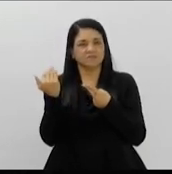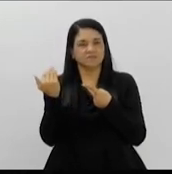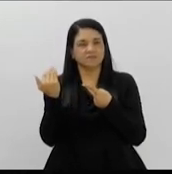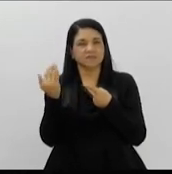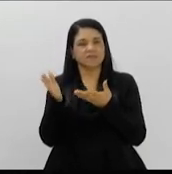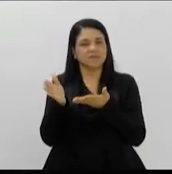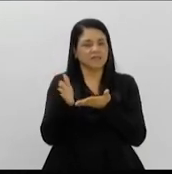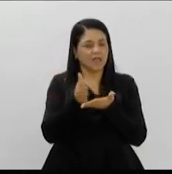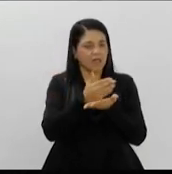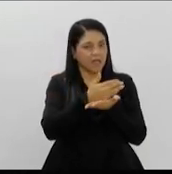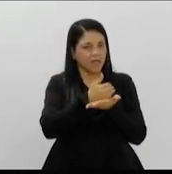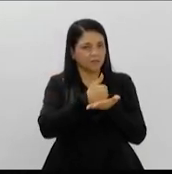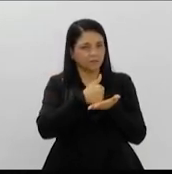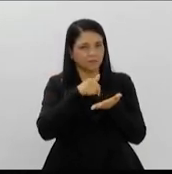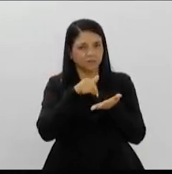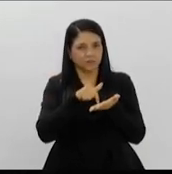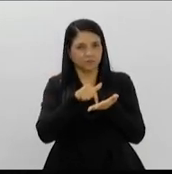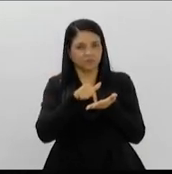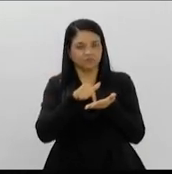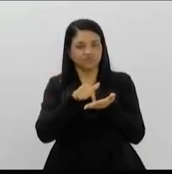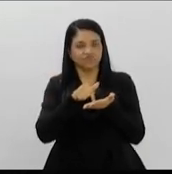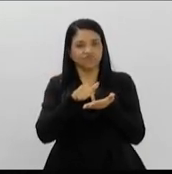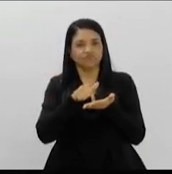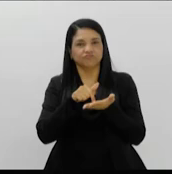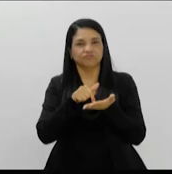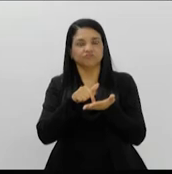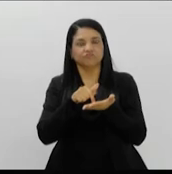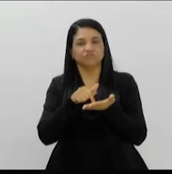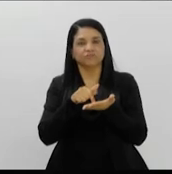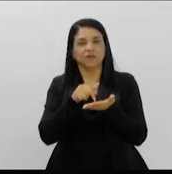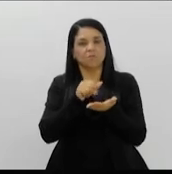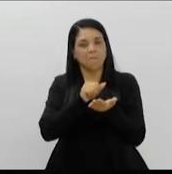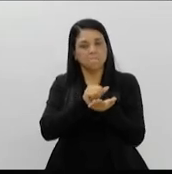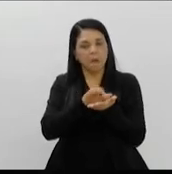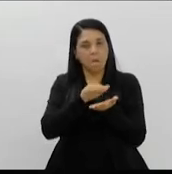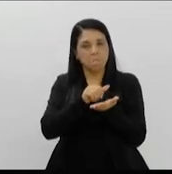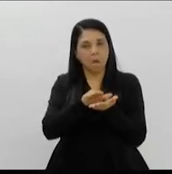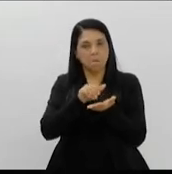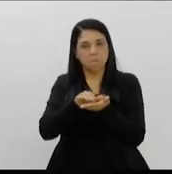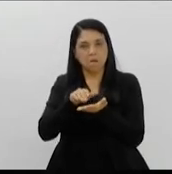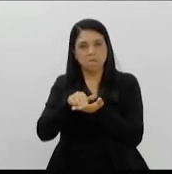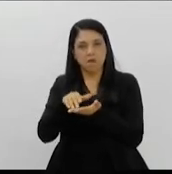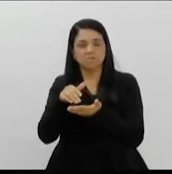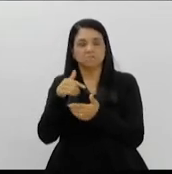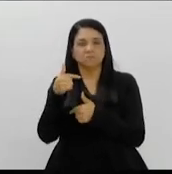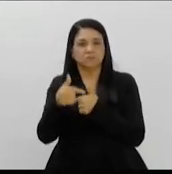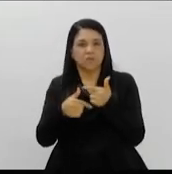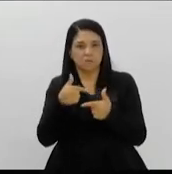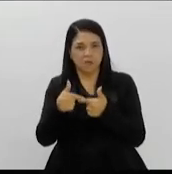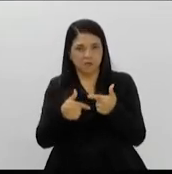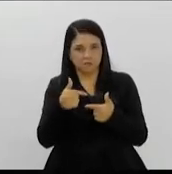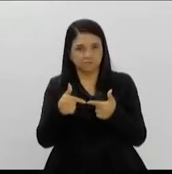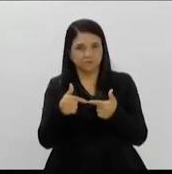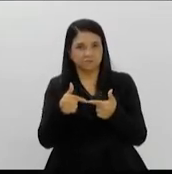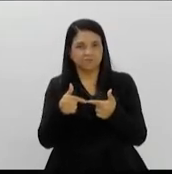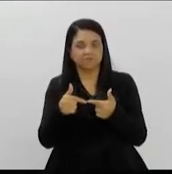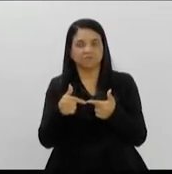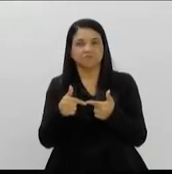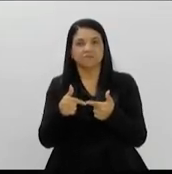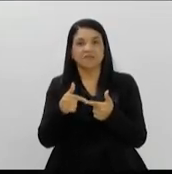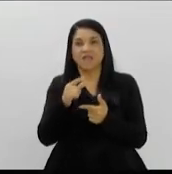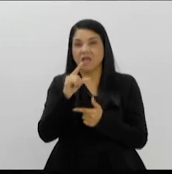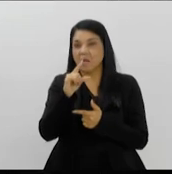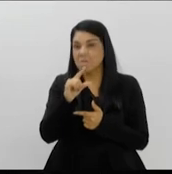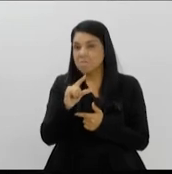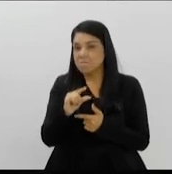dados sobre a questão do desemprego no Brasil. E é a menor taxa de desemprego